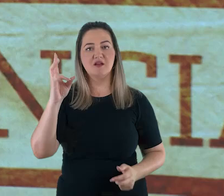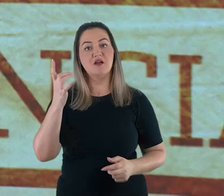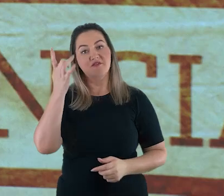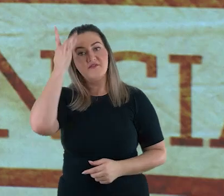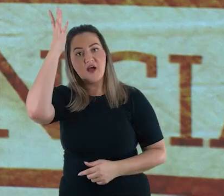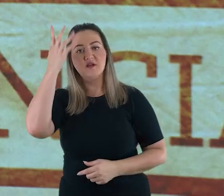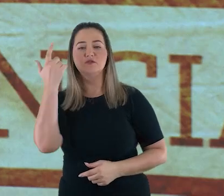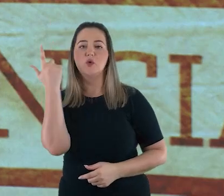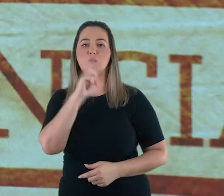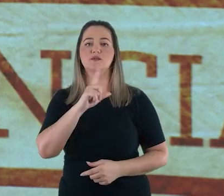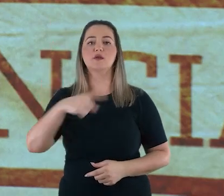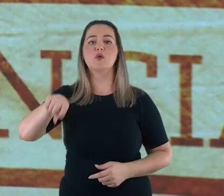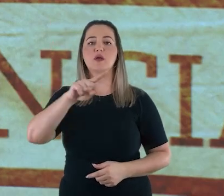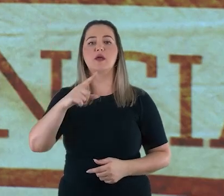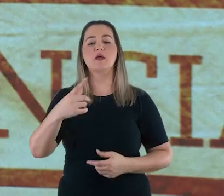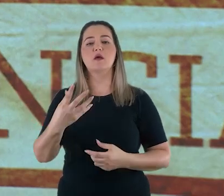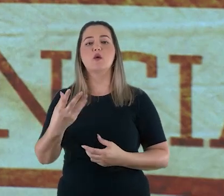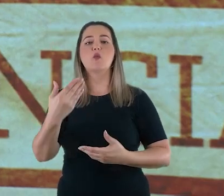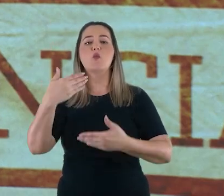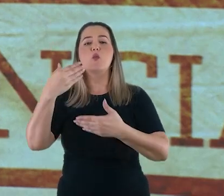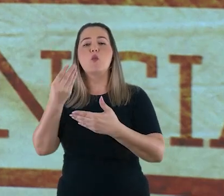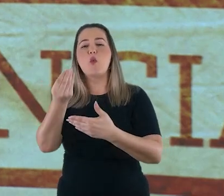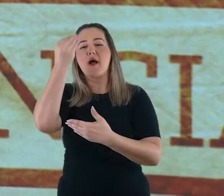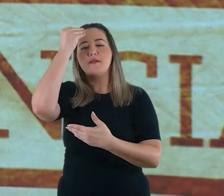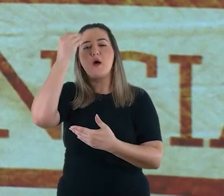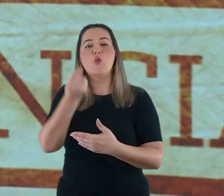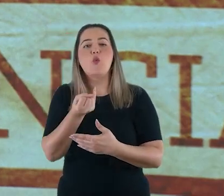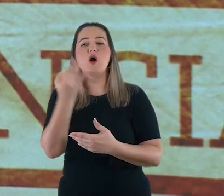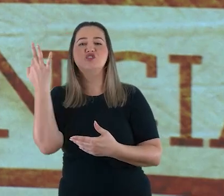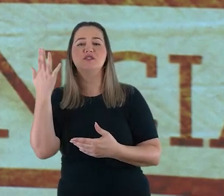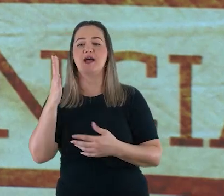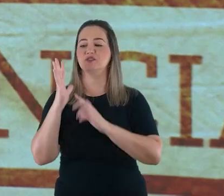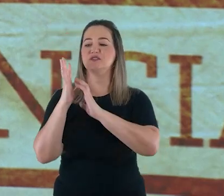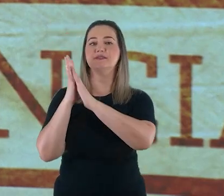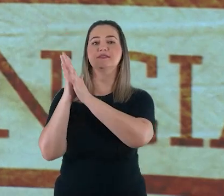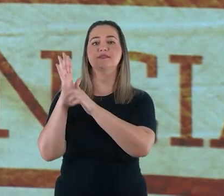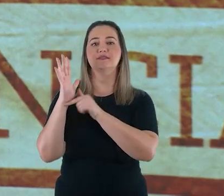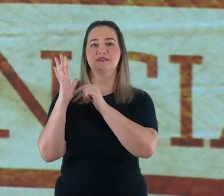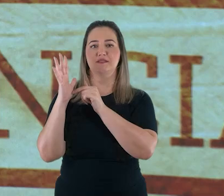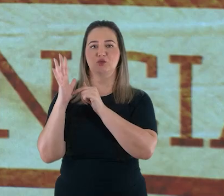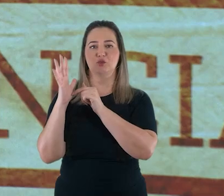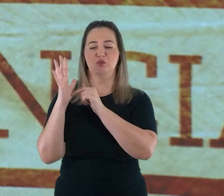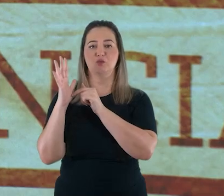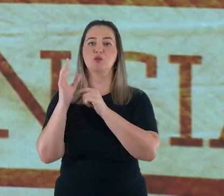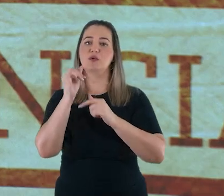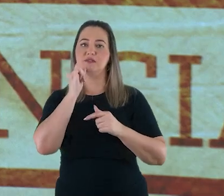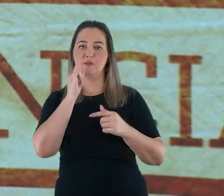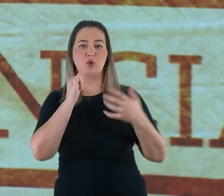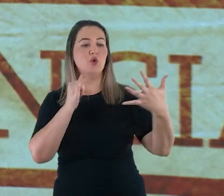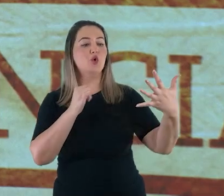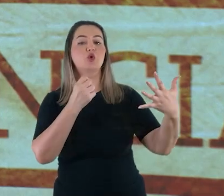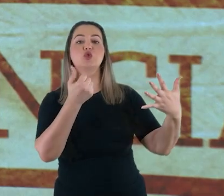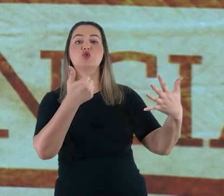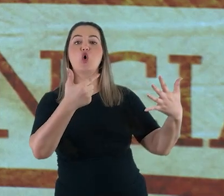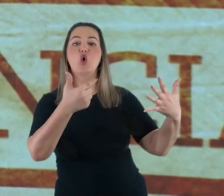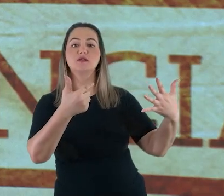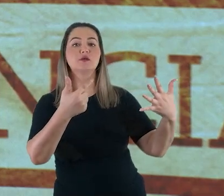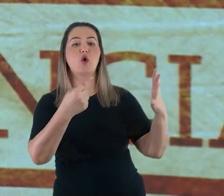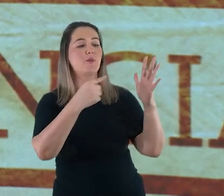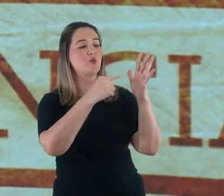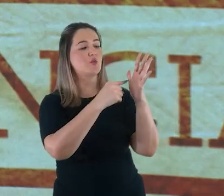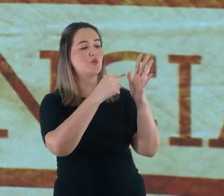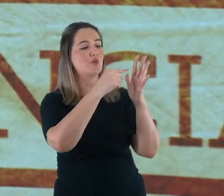facilitava para eles armazenar a quantidade dos 5 contados. E a base 12 estaria